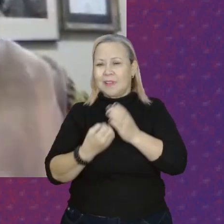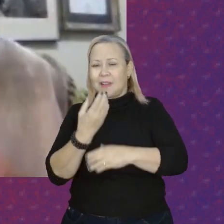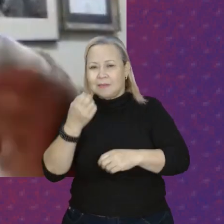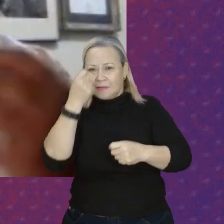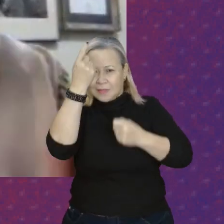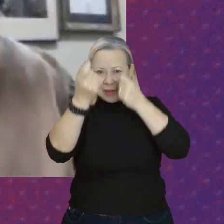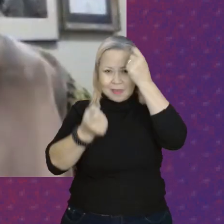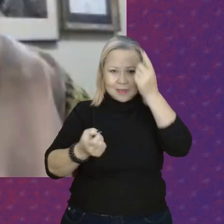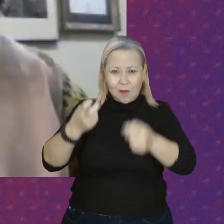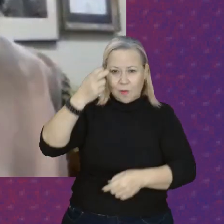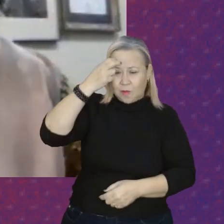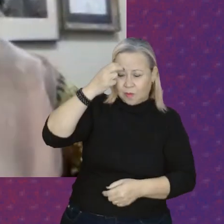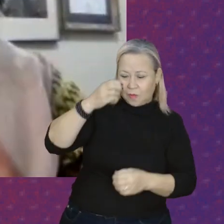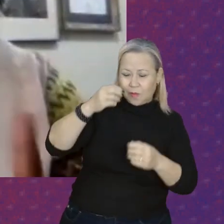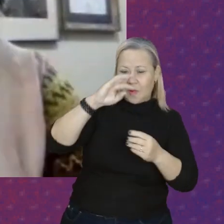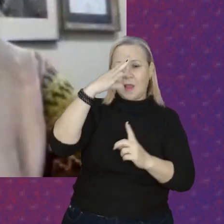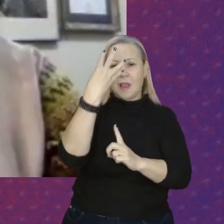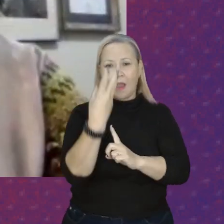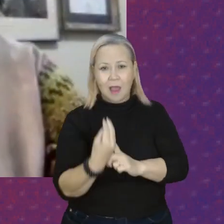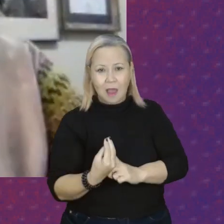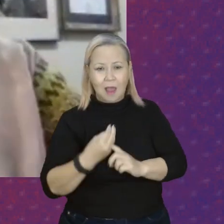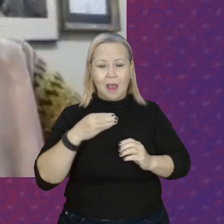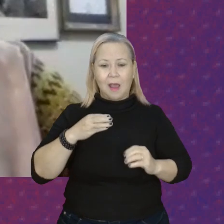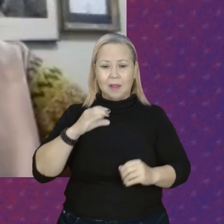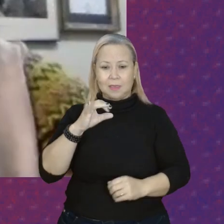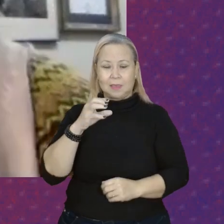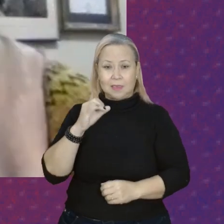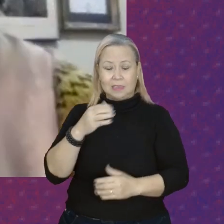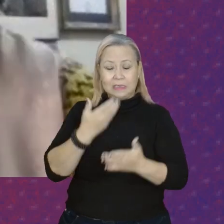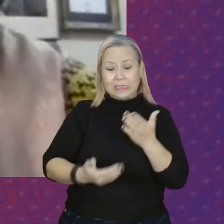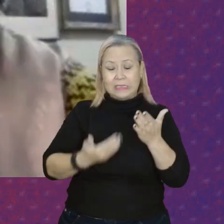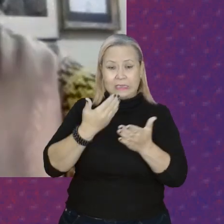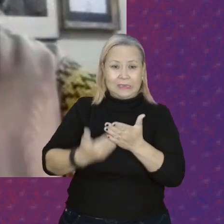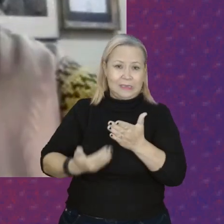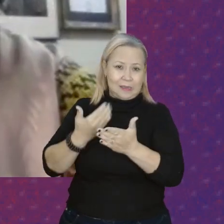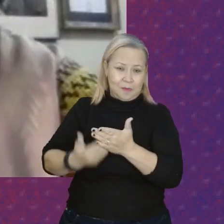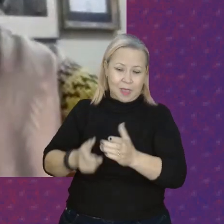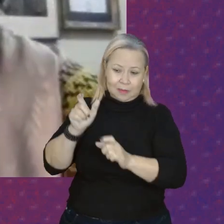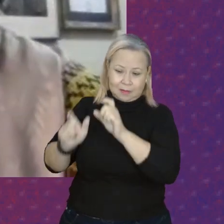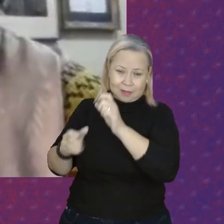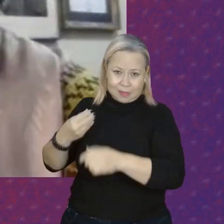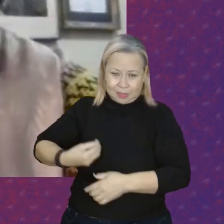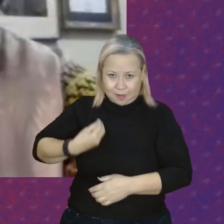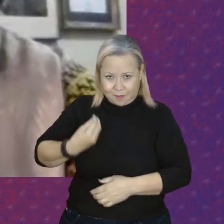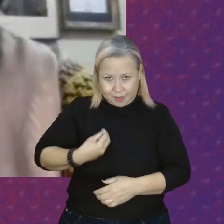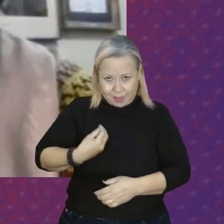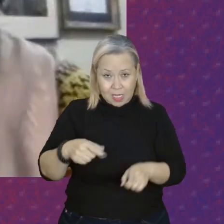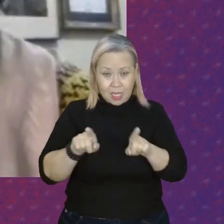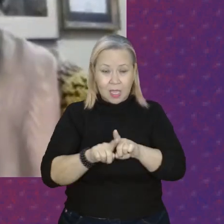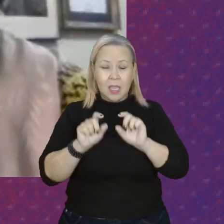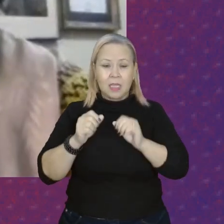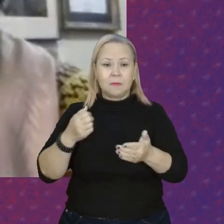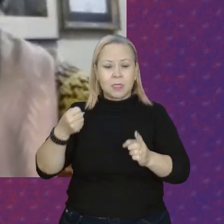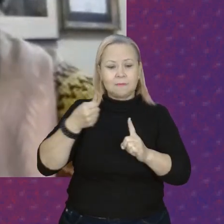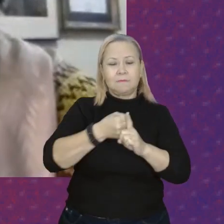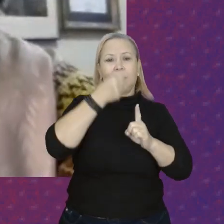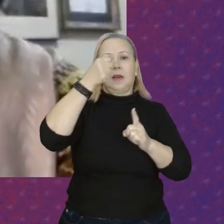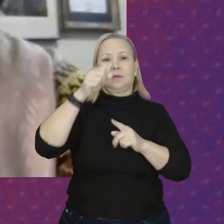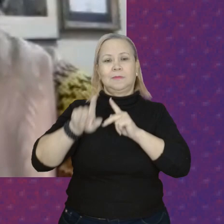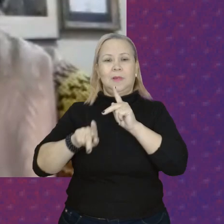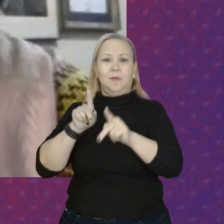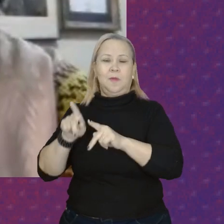de arte, de ciência, essa perda sistemática de vidas, né, que também impacta na